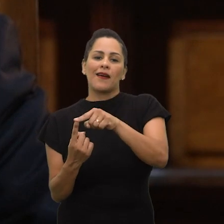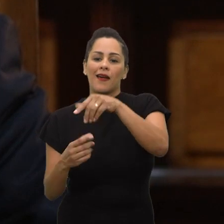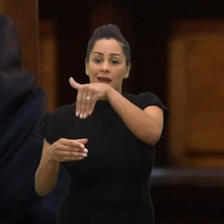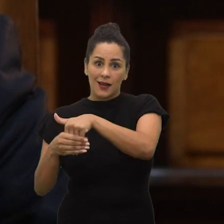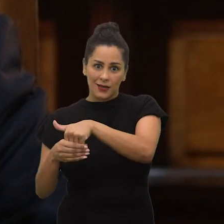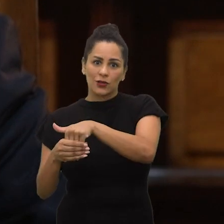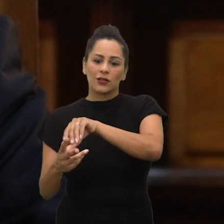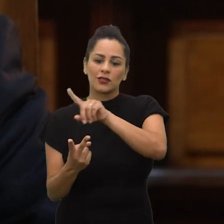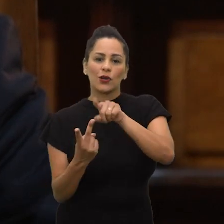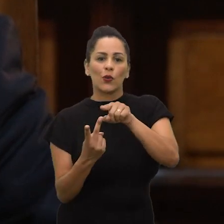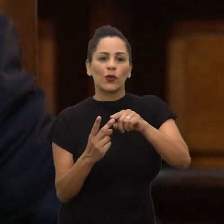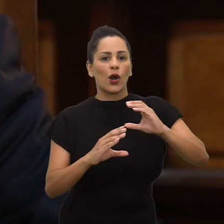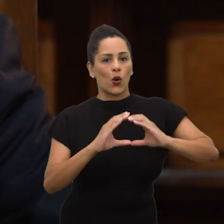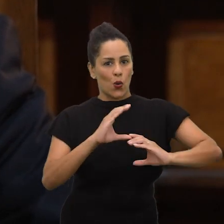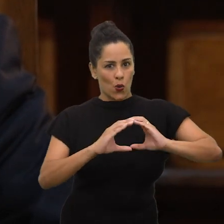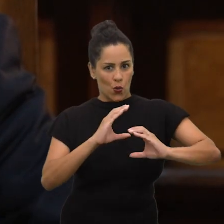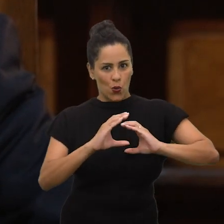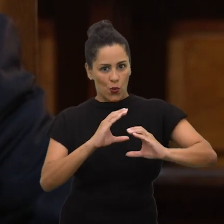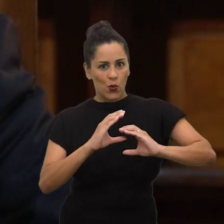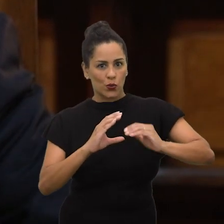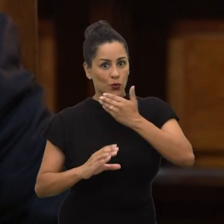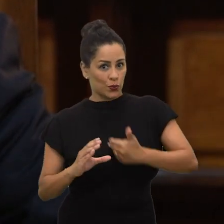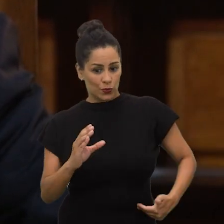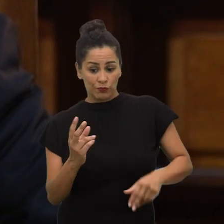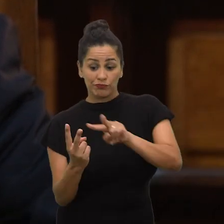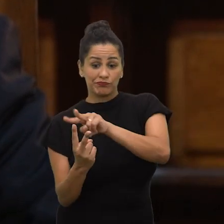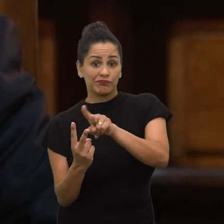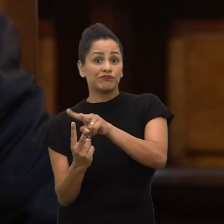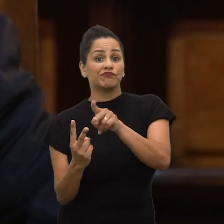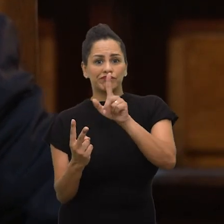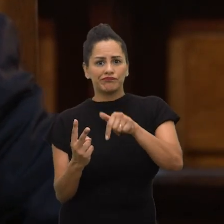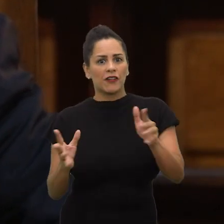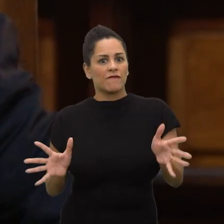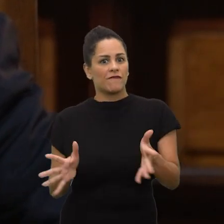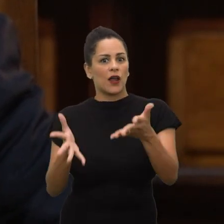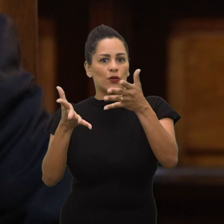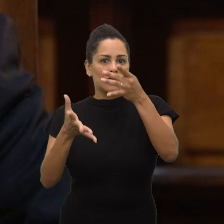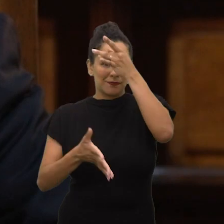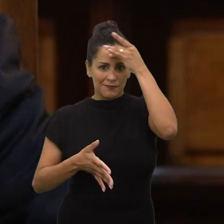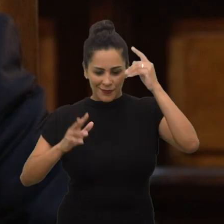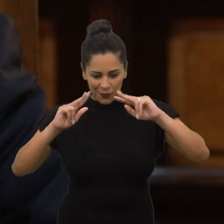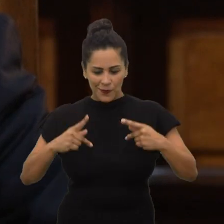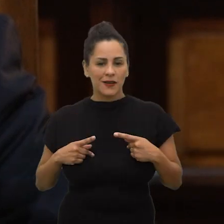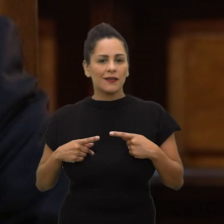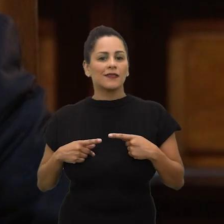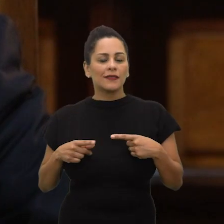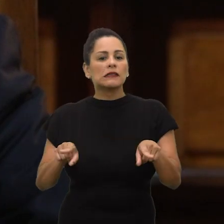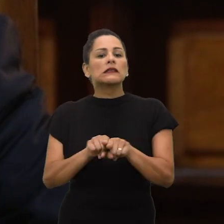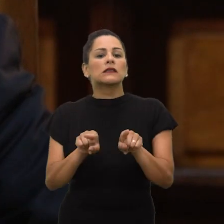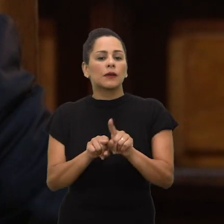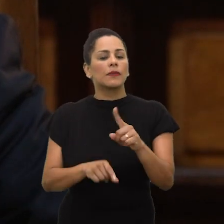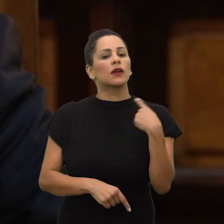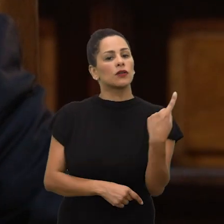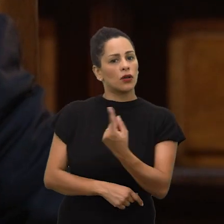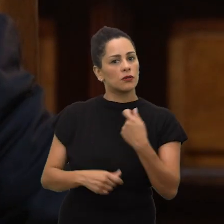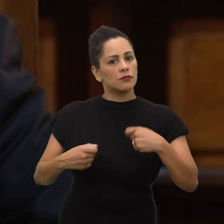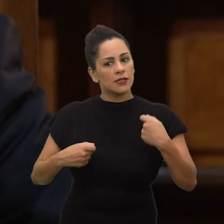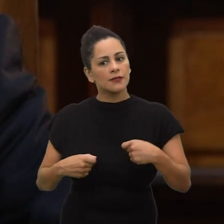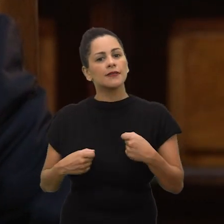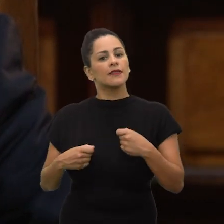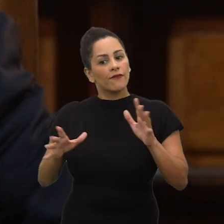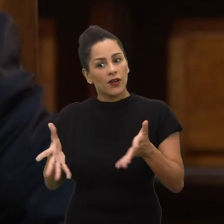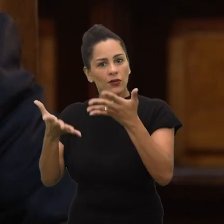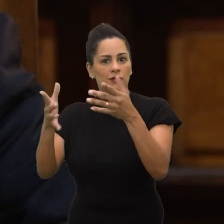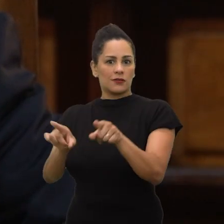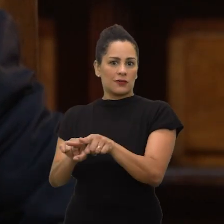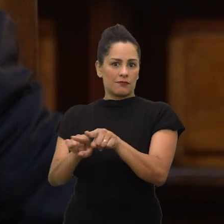os concursos públicos são as dois mecanismos que valorizam a pessoa humana e que nós devemos prestigiar muito